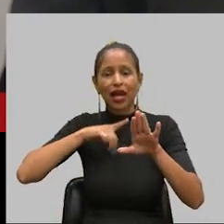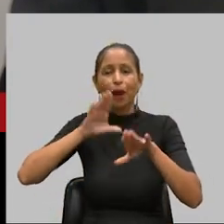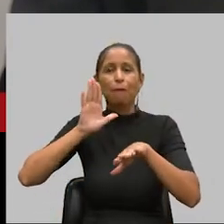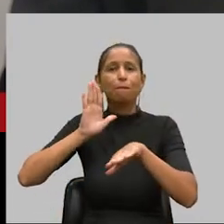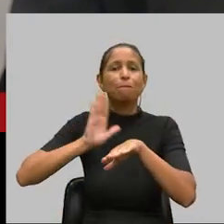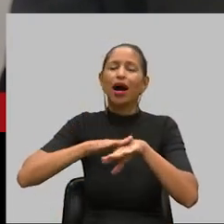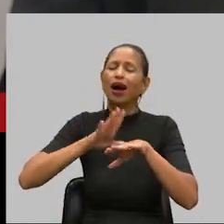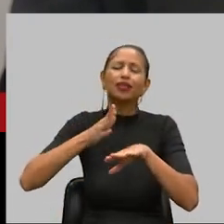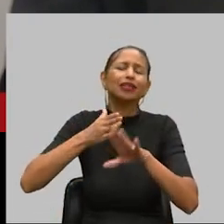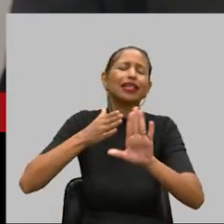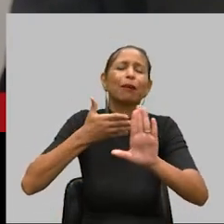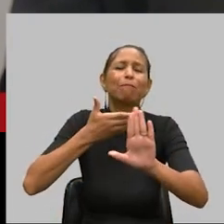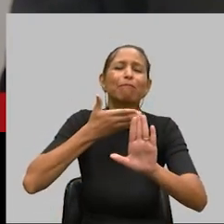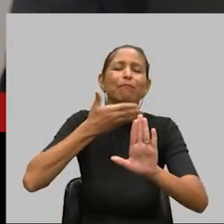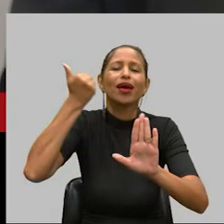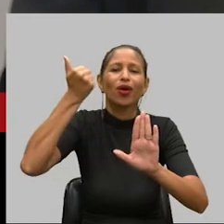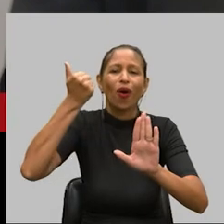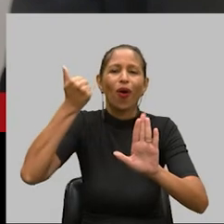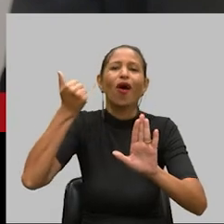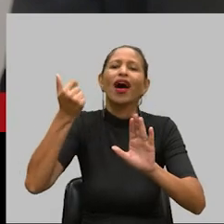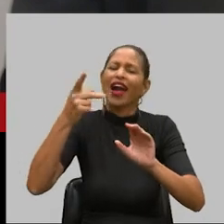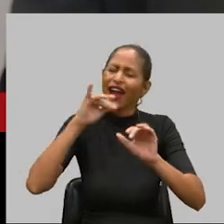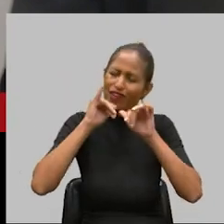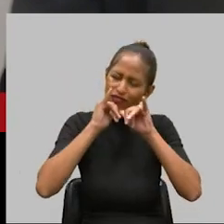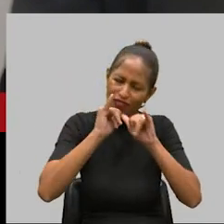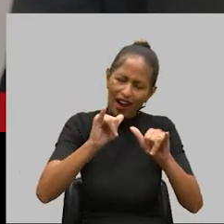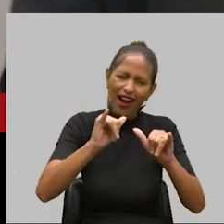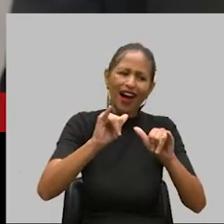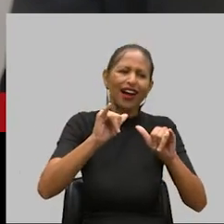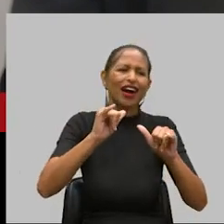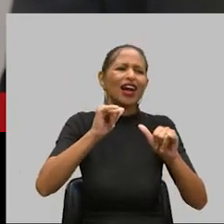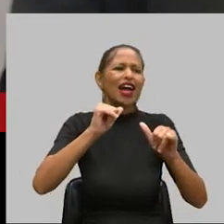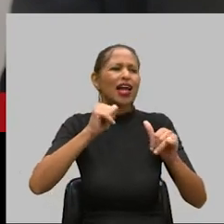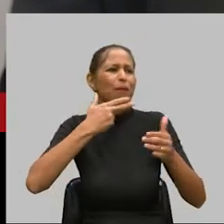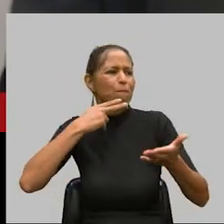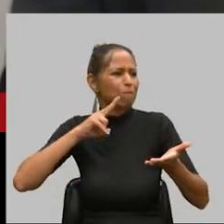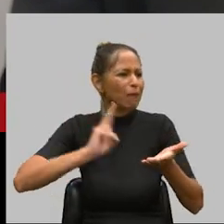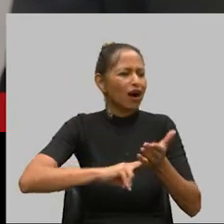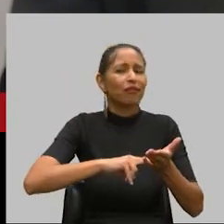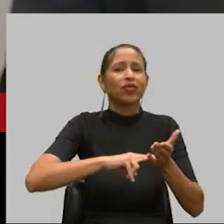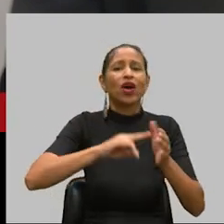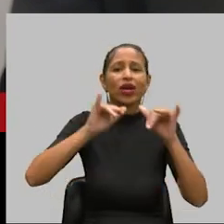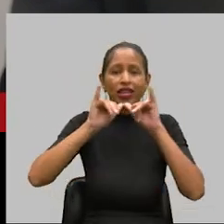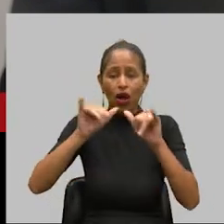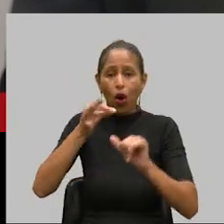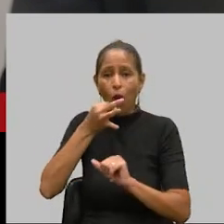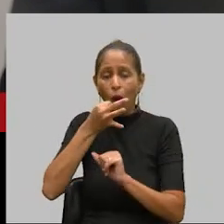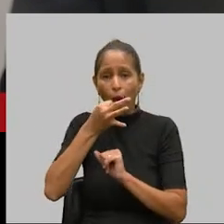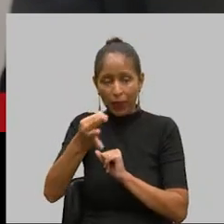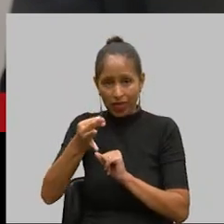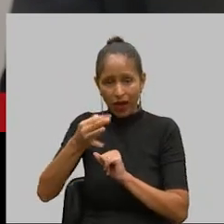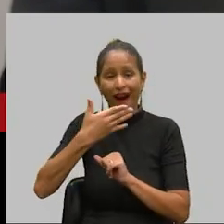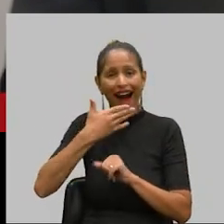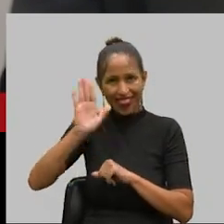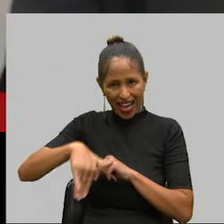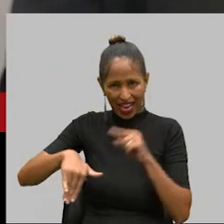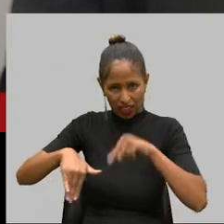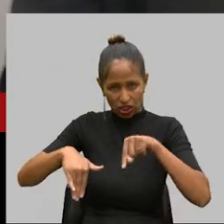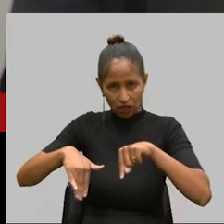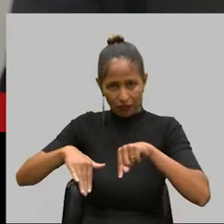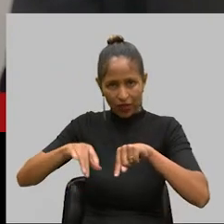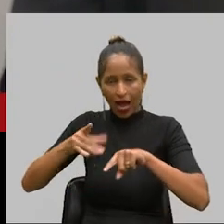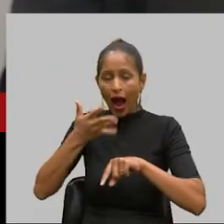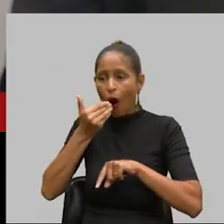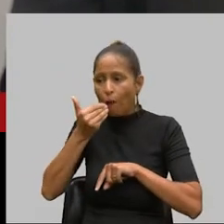efetividade porque ele dá devolutivos ele faz encaminhamentos Então queria deixar como sugestão no período da tarde após o